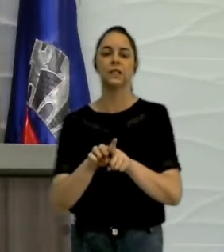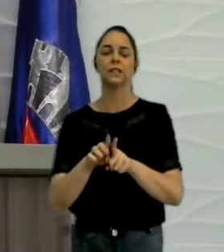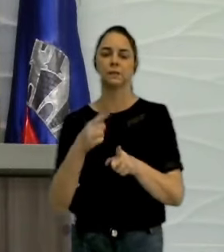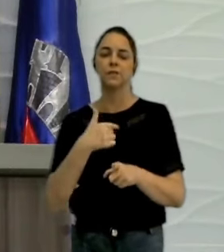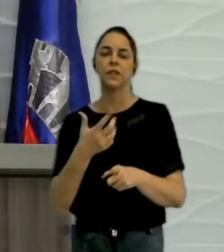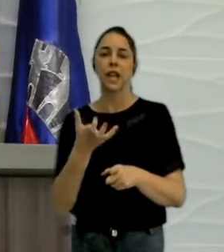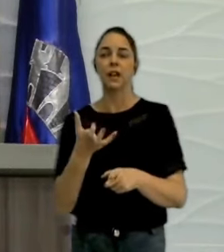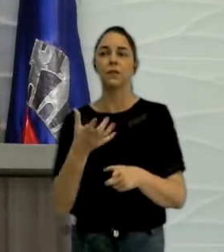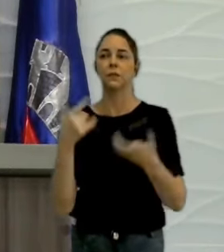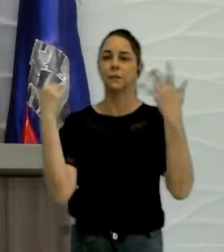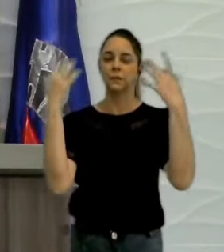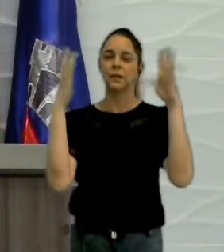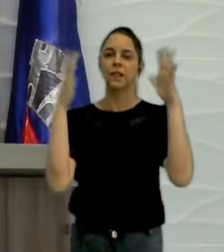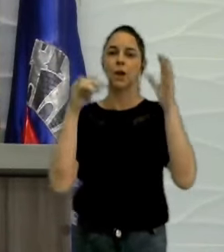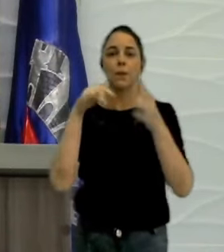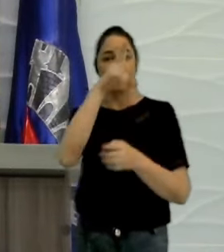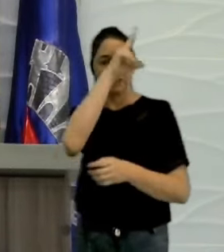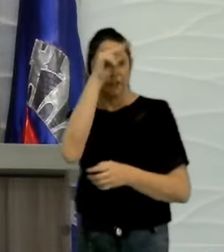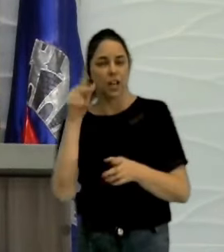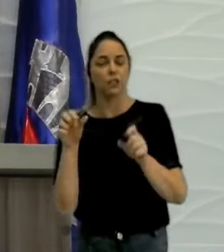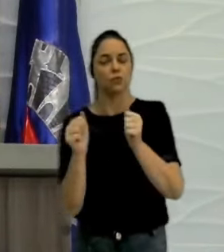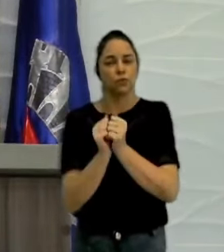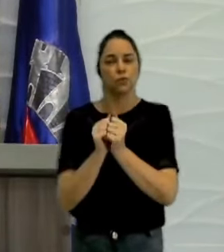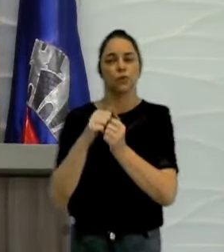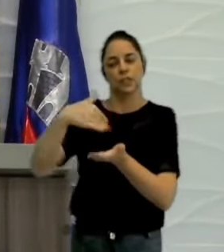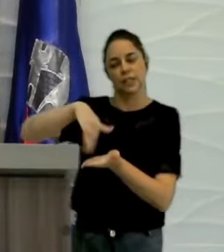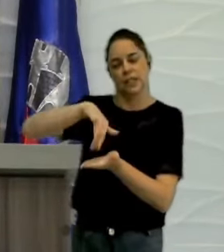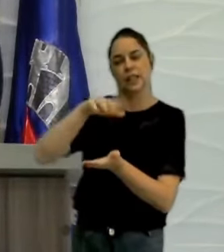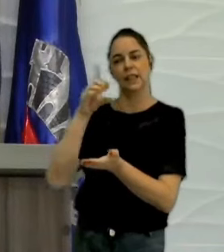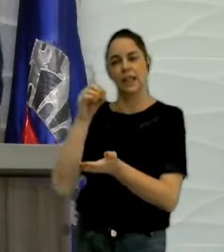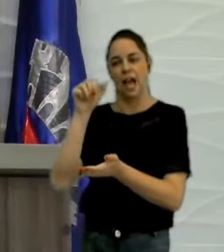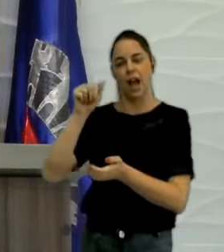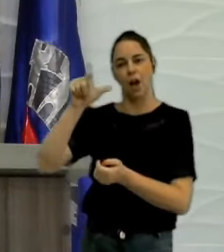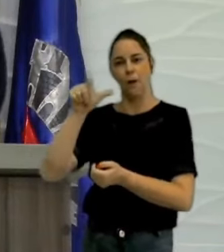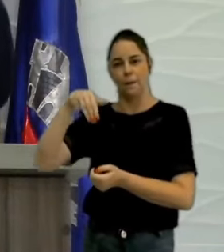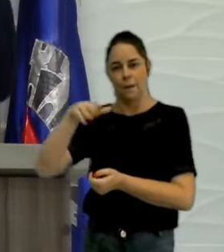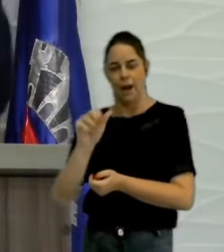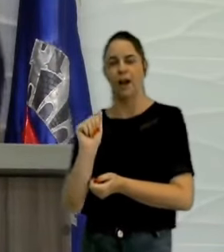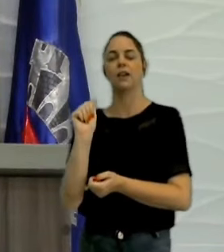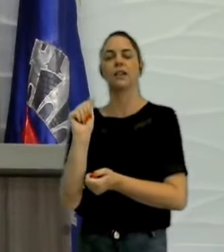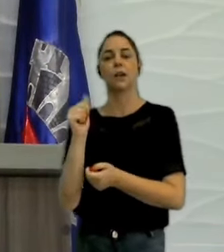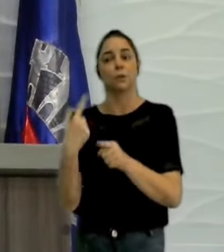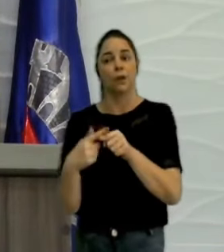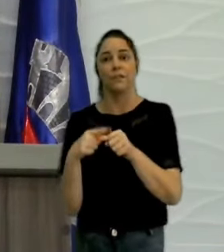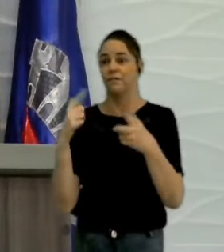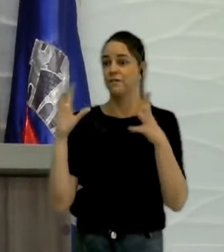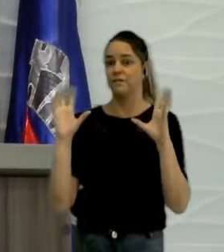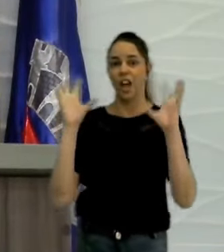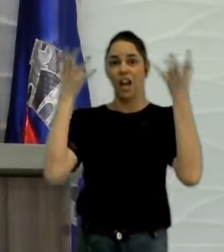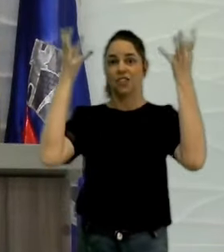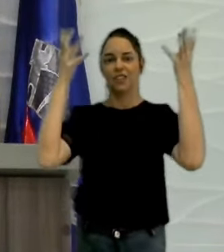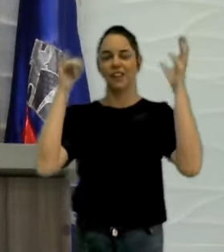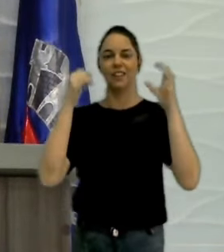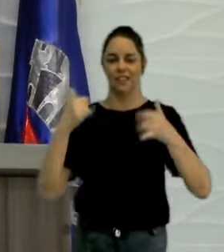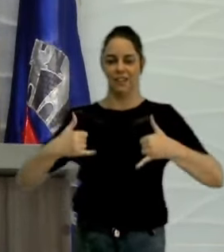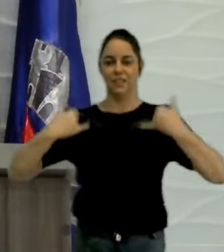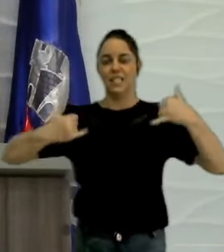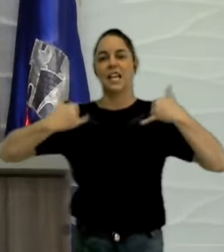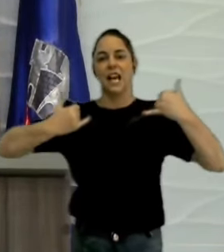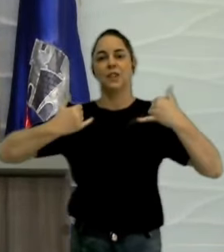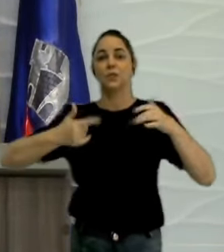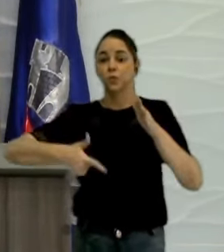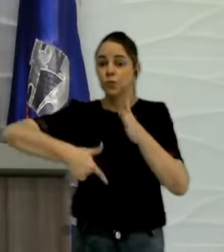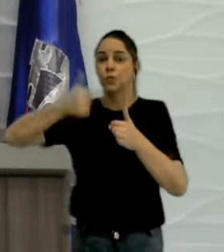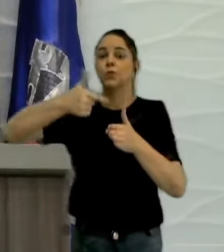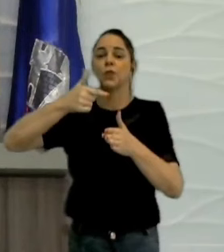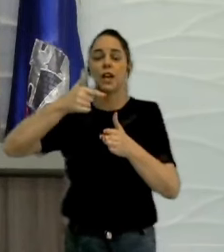nosso prefeito, a nossa secretária Dalma Maciel, pela grande festa, pelo grande aniversário do